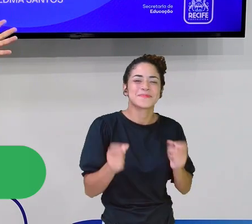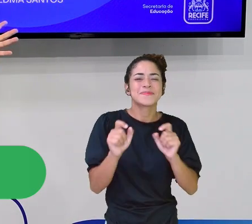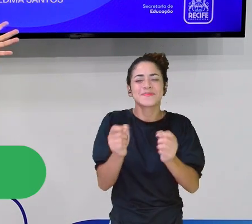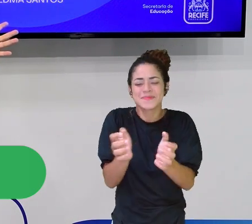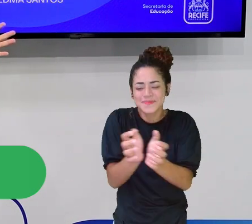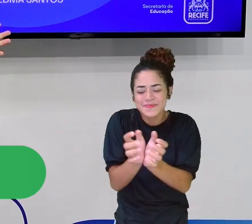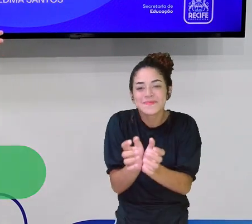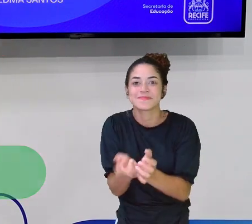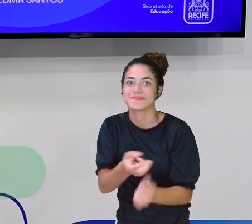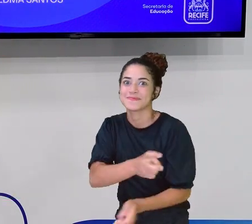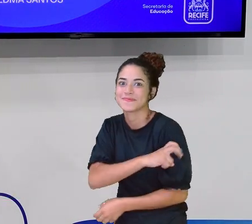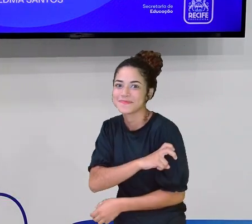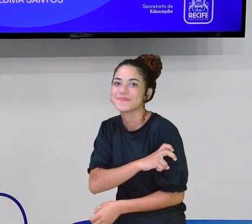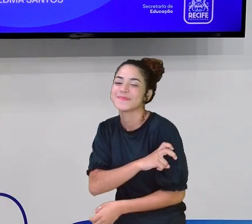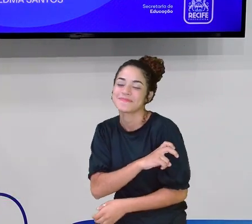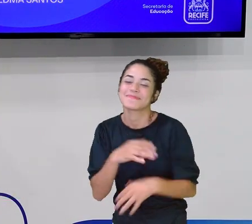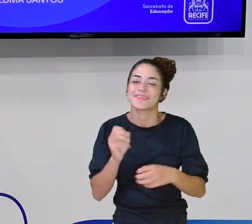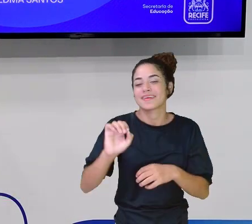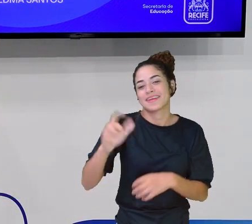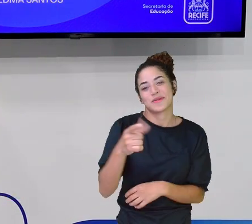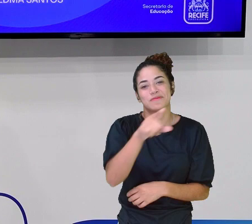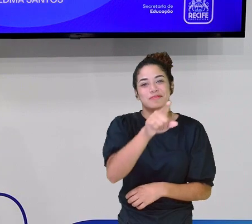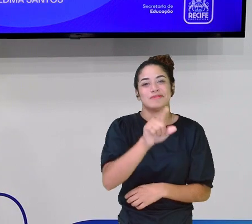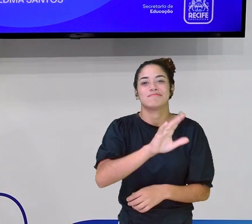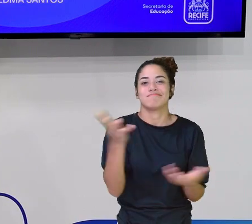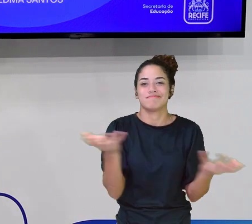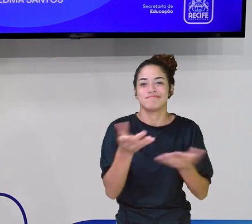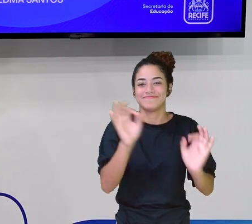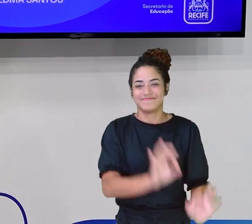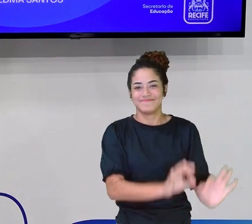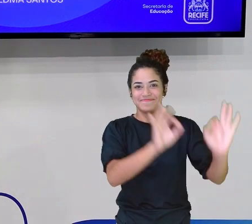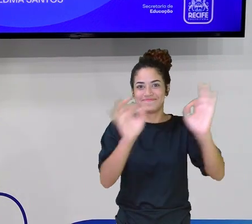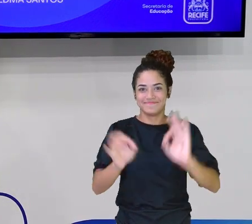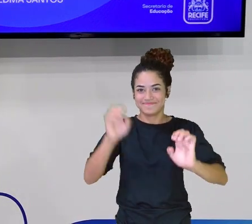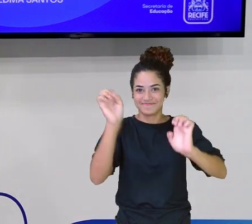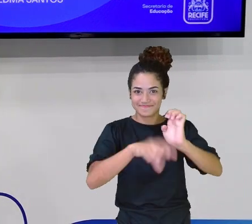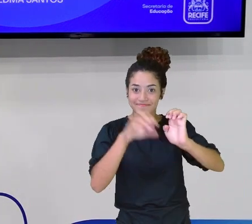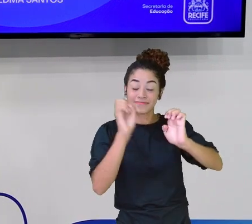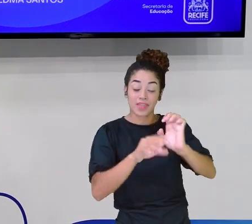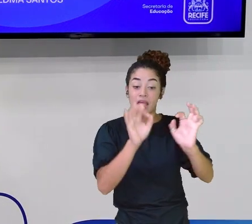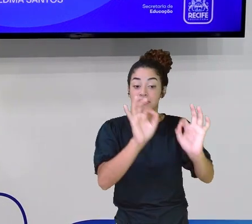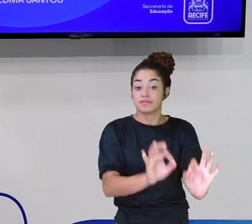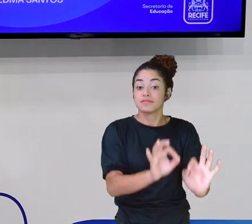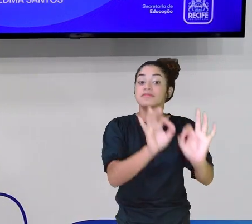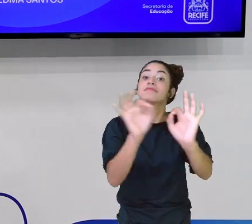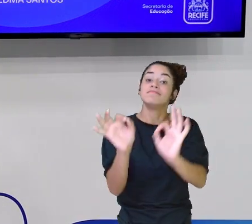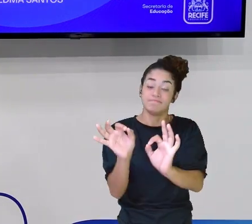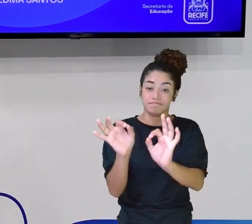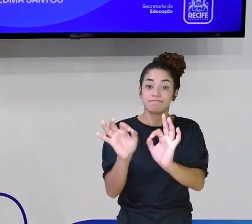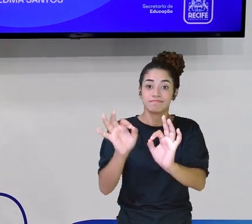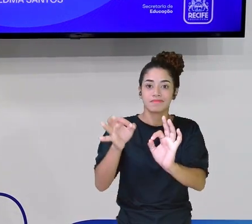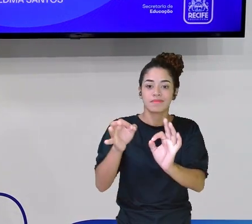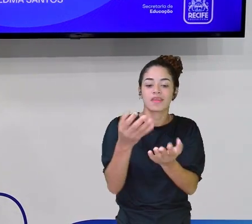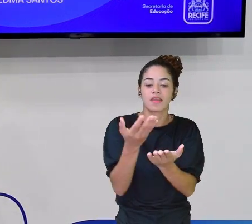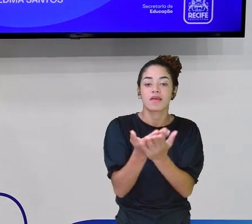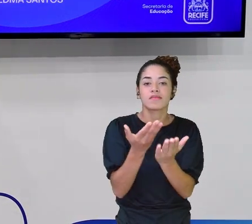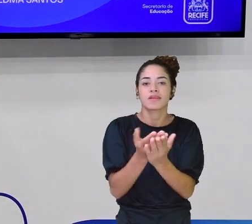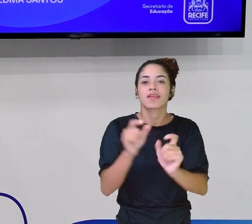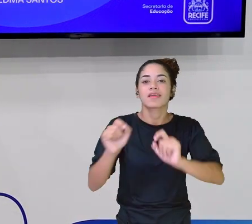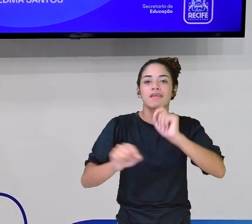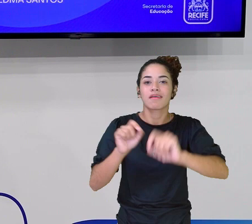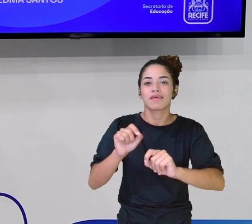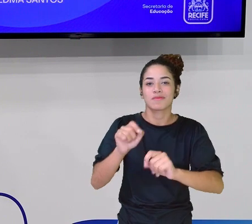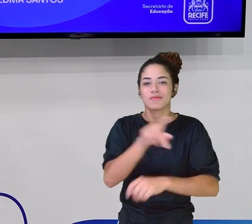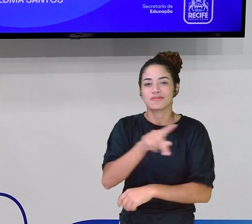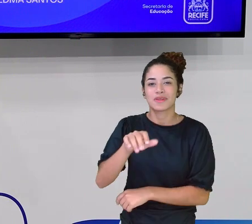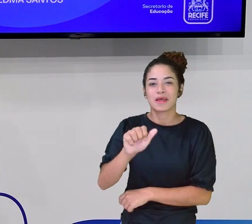quintos anos. Claro, você que está acompanhando agora o Educa Recife, assistiram, né? Uma aula da professora